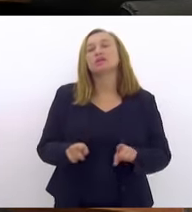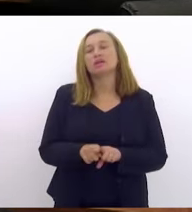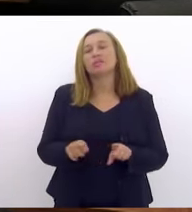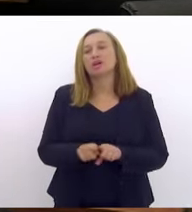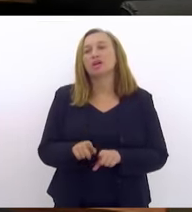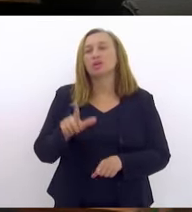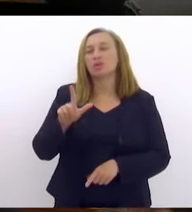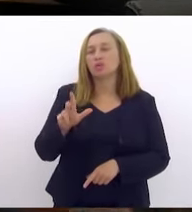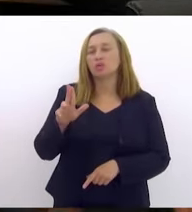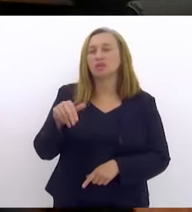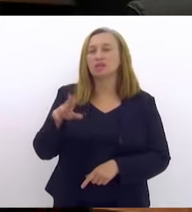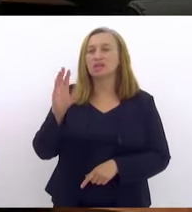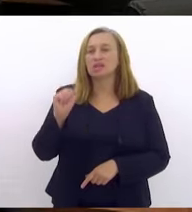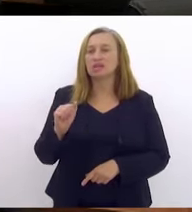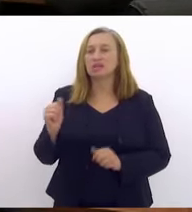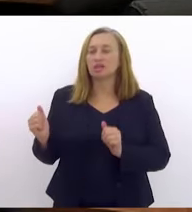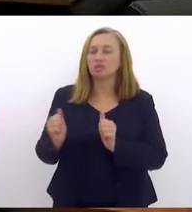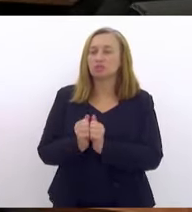muito obrigado.